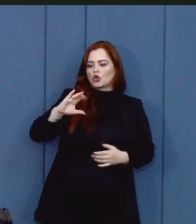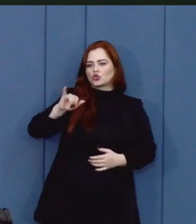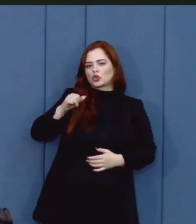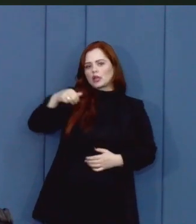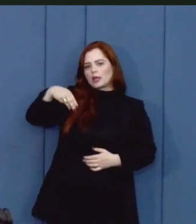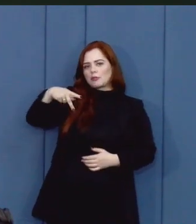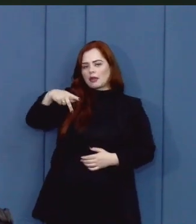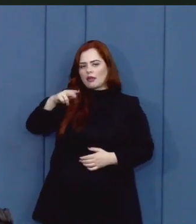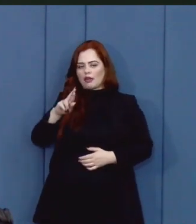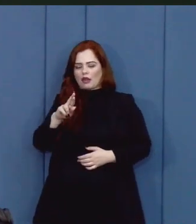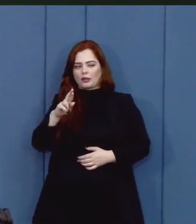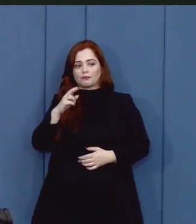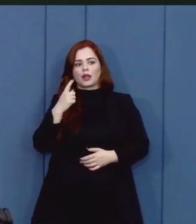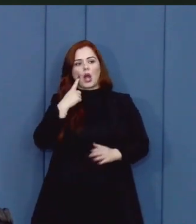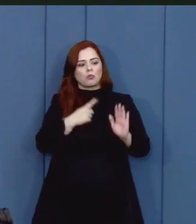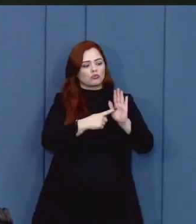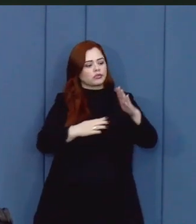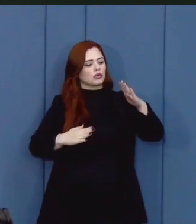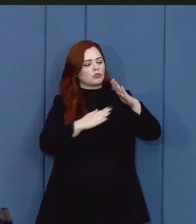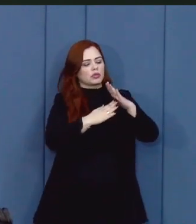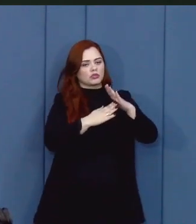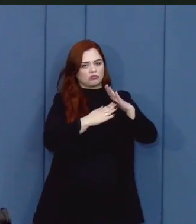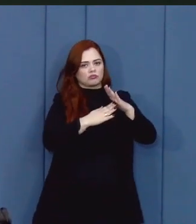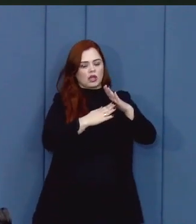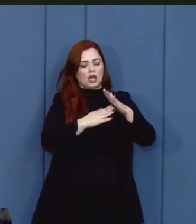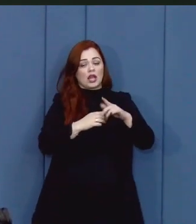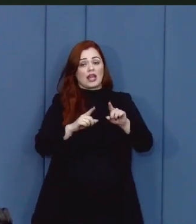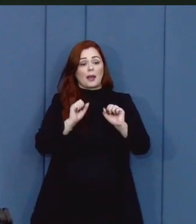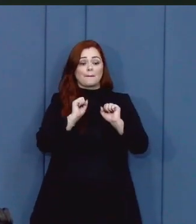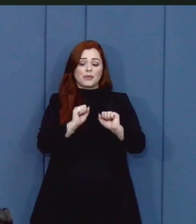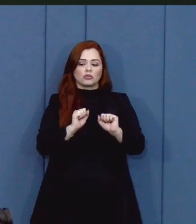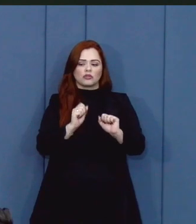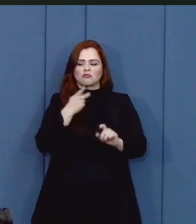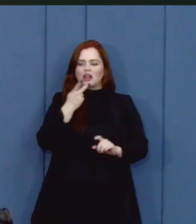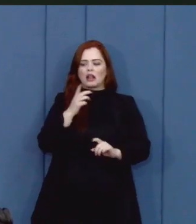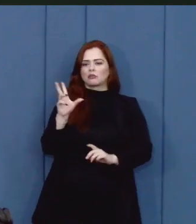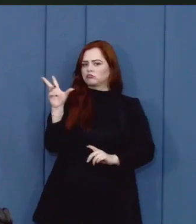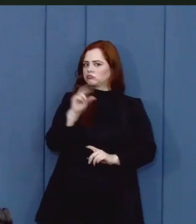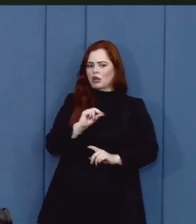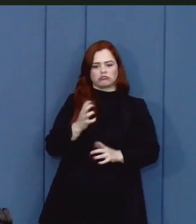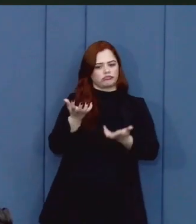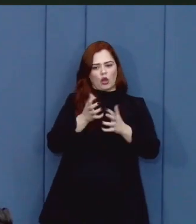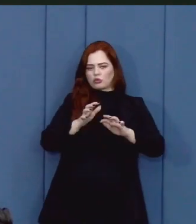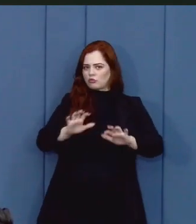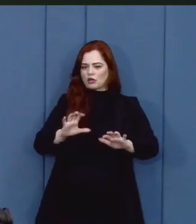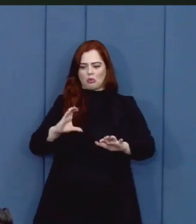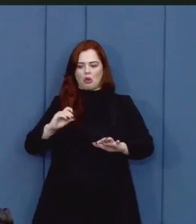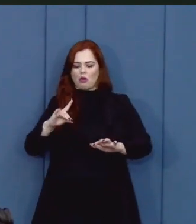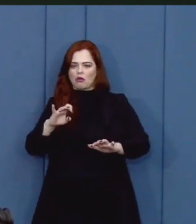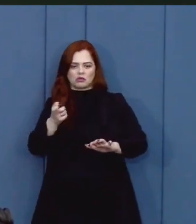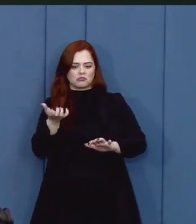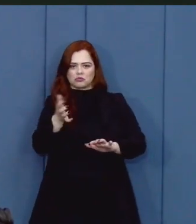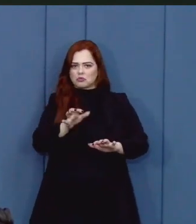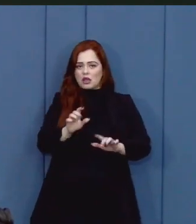JMPR recomenda um limite máximo de resíduo, o Códex pode simplesmente dizer, não, nós não vamos adotar esse limite máximo de